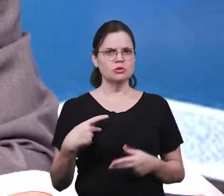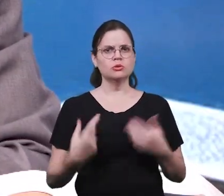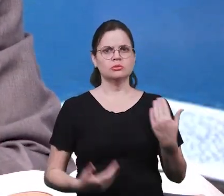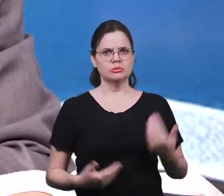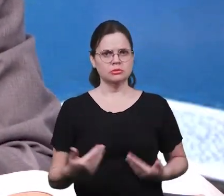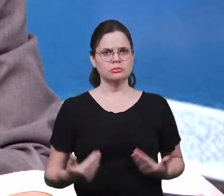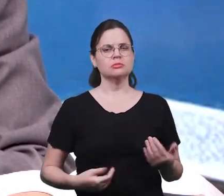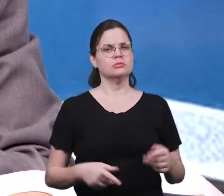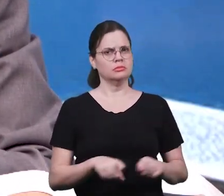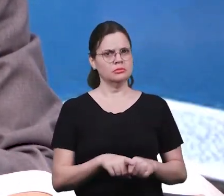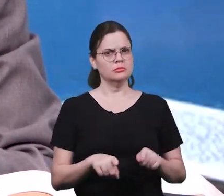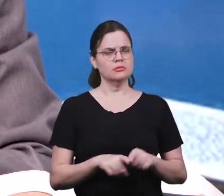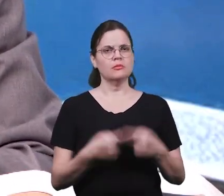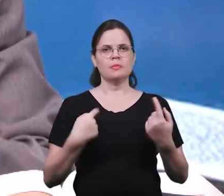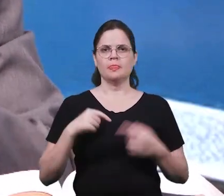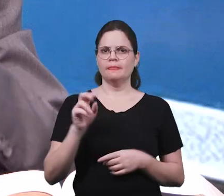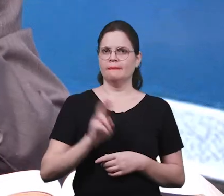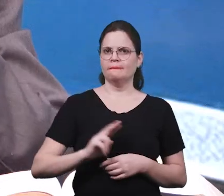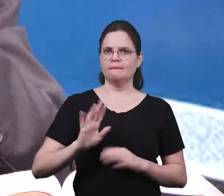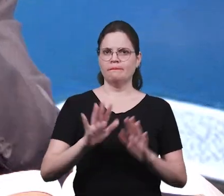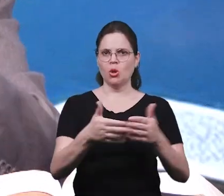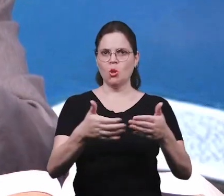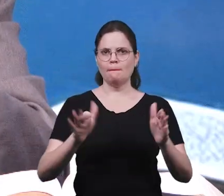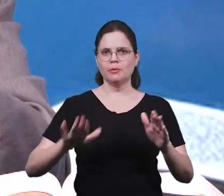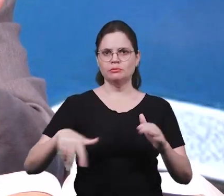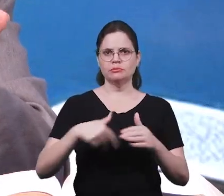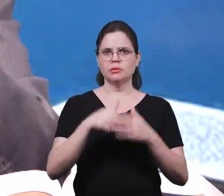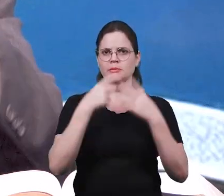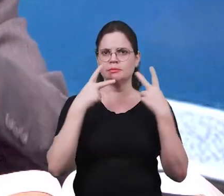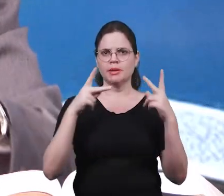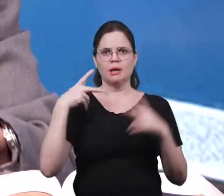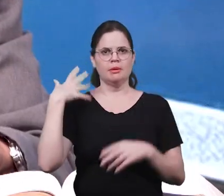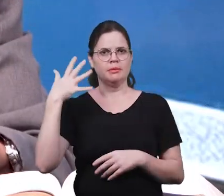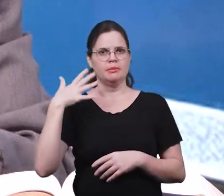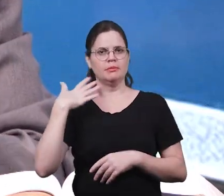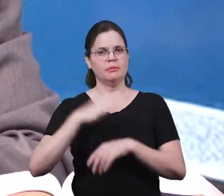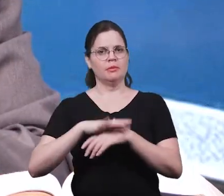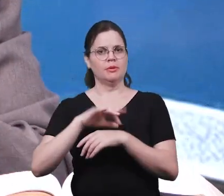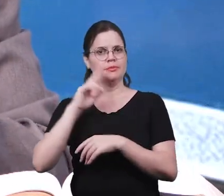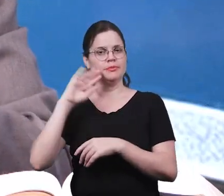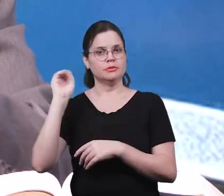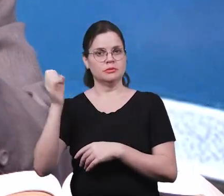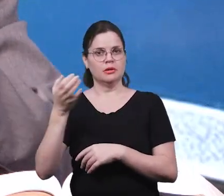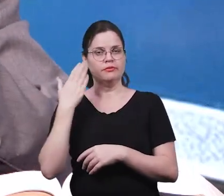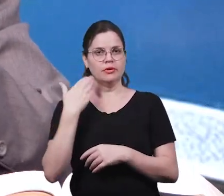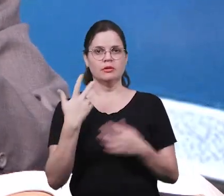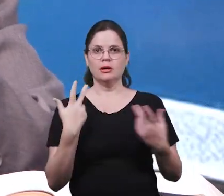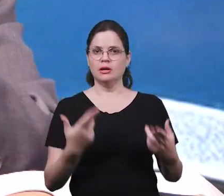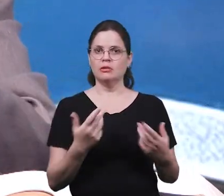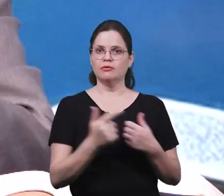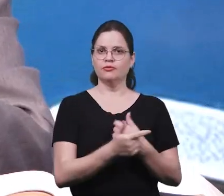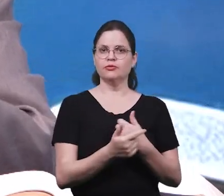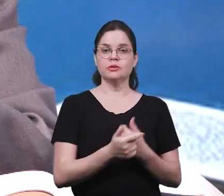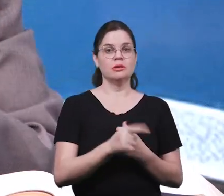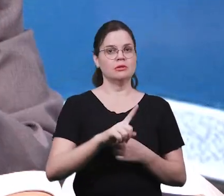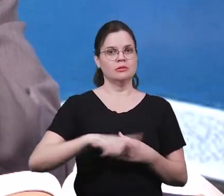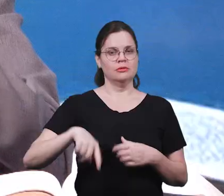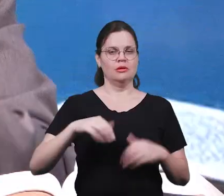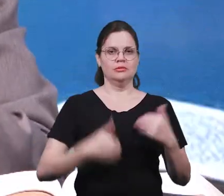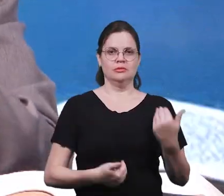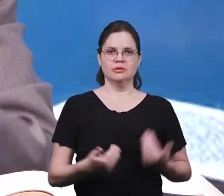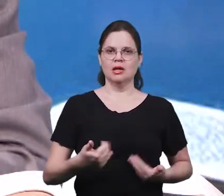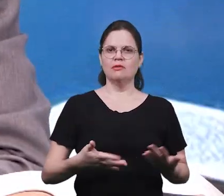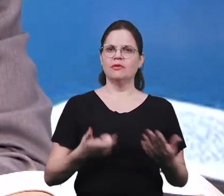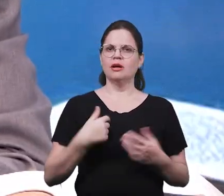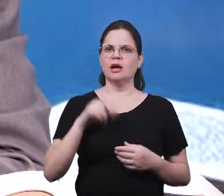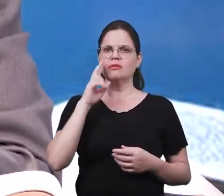está ali para poder ser usado no púlpito, para entregar uma palavra da parte do Senhor. É isso que a igreja quer ver. Então, essa que